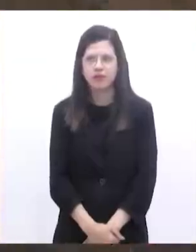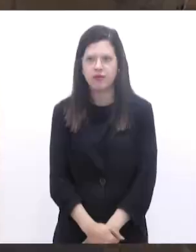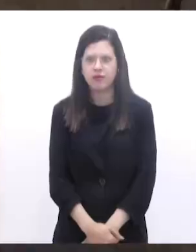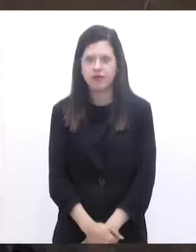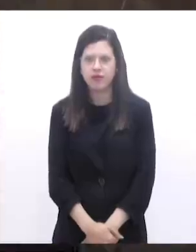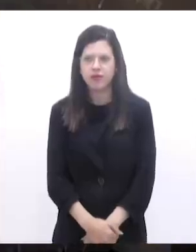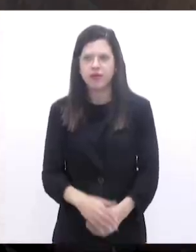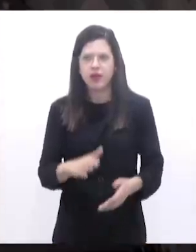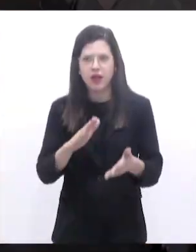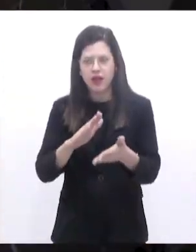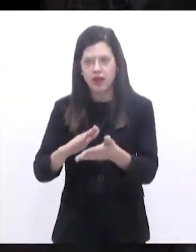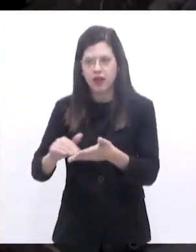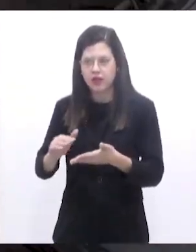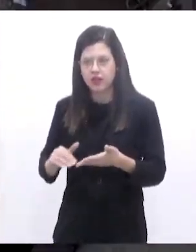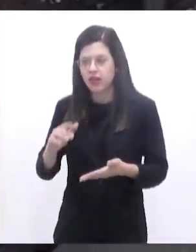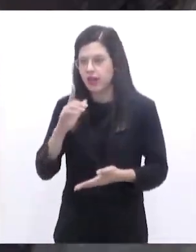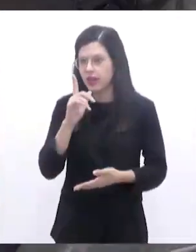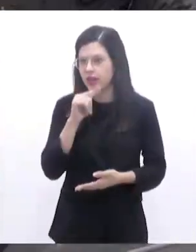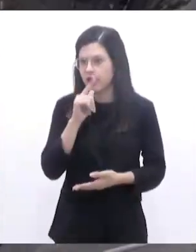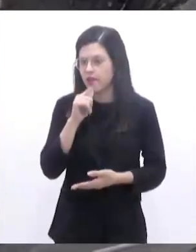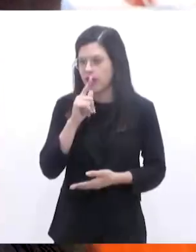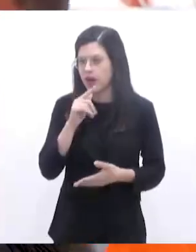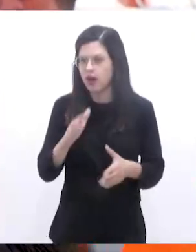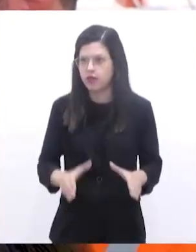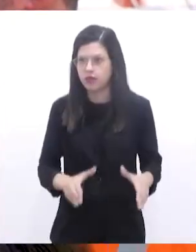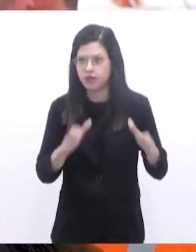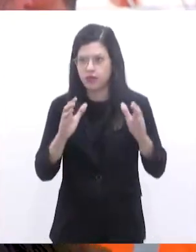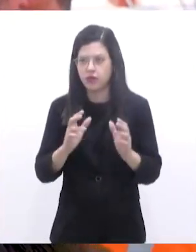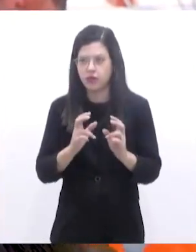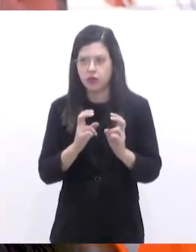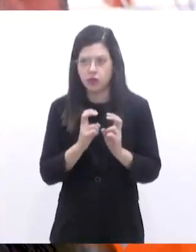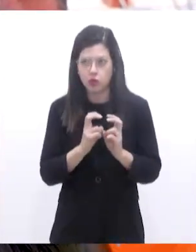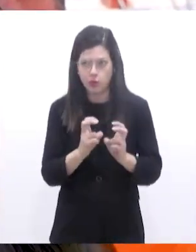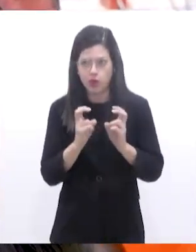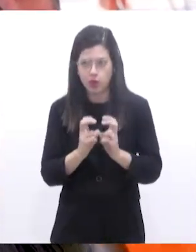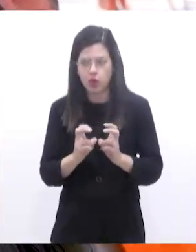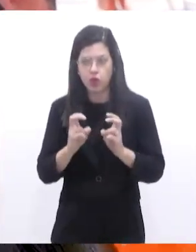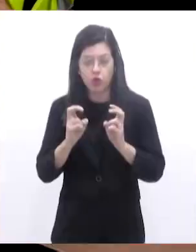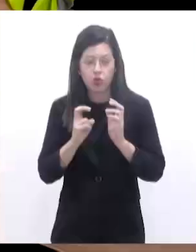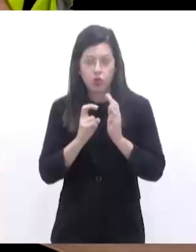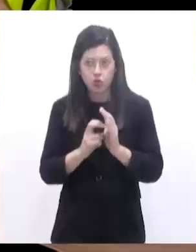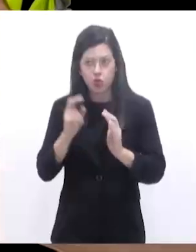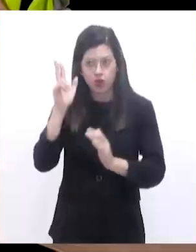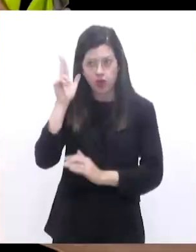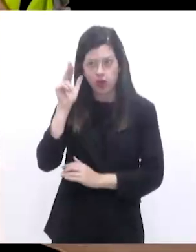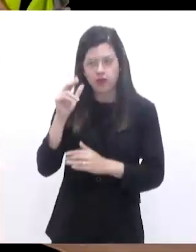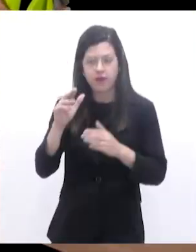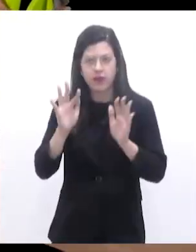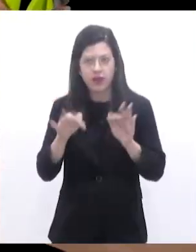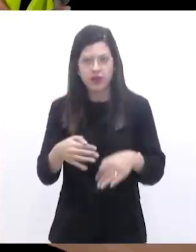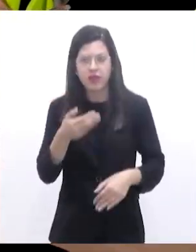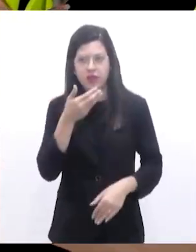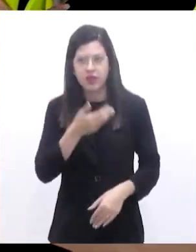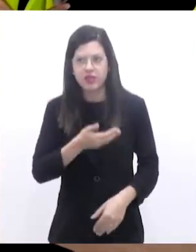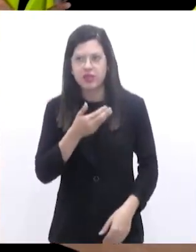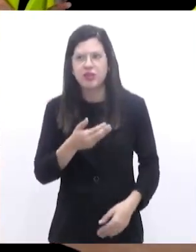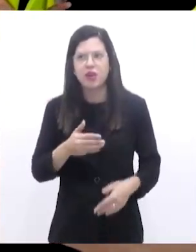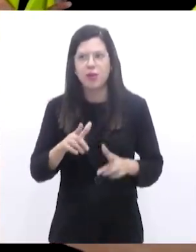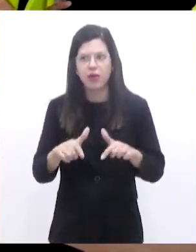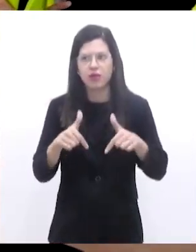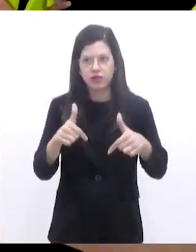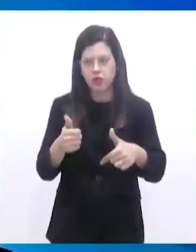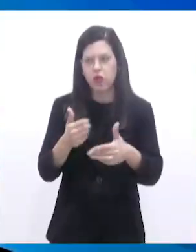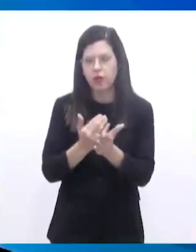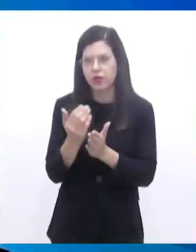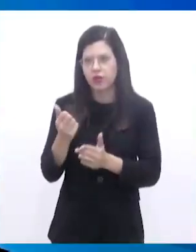A retirada total da água que inundou os 2 poços do metrô da Gávea deverá terminar em dezembro desse ano. A operação, iniciada no dia 14